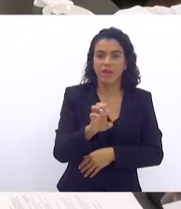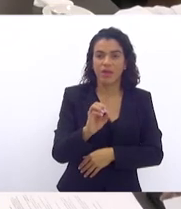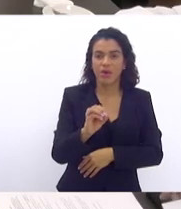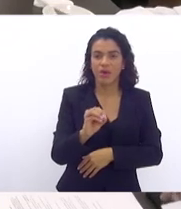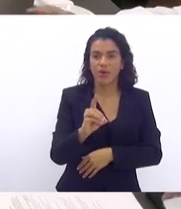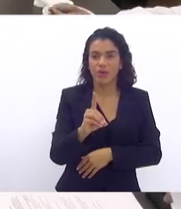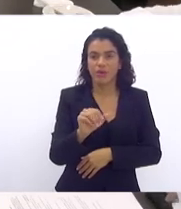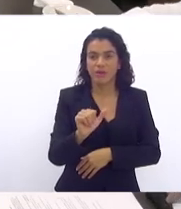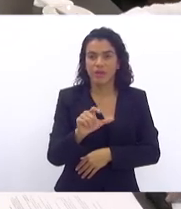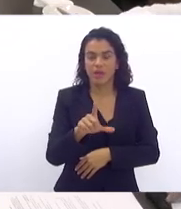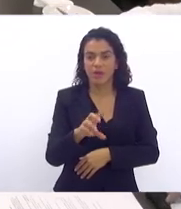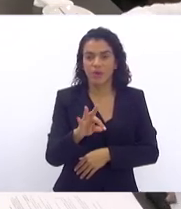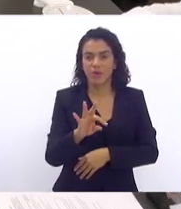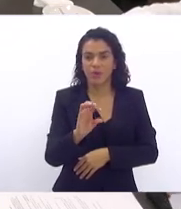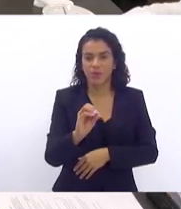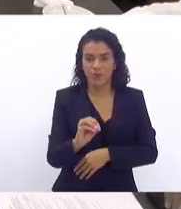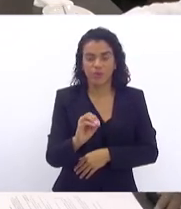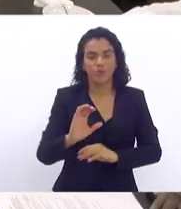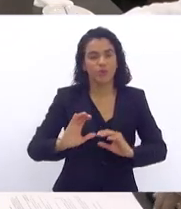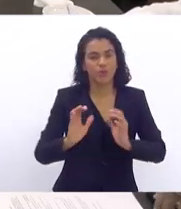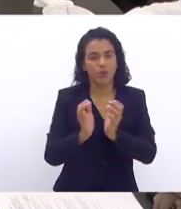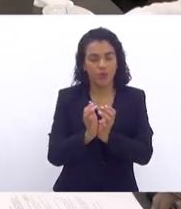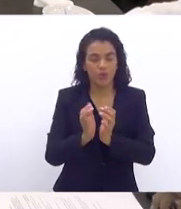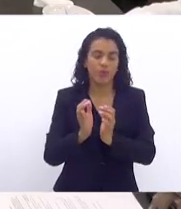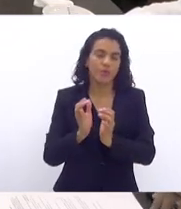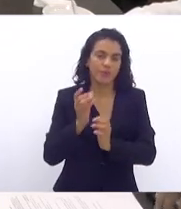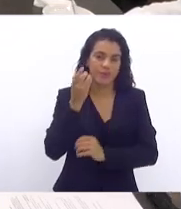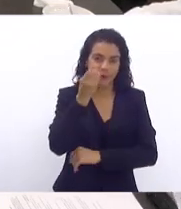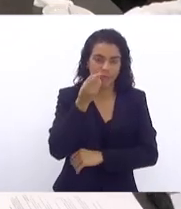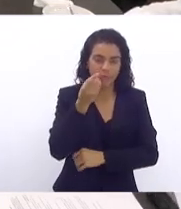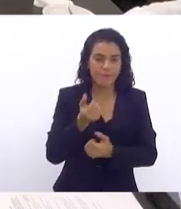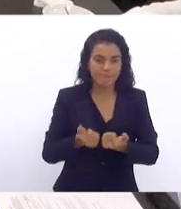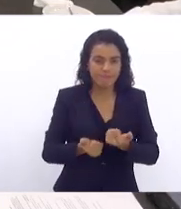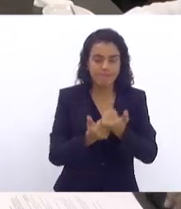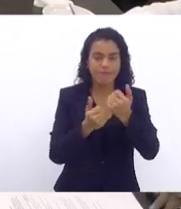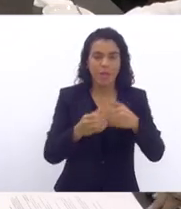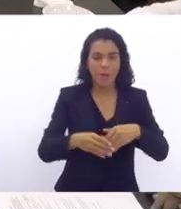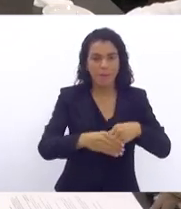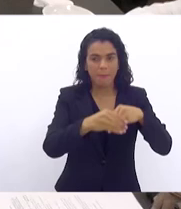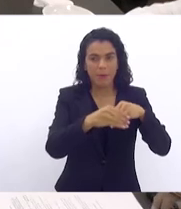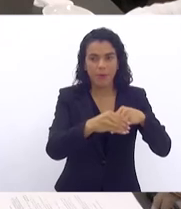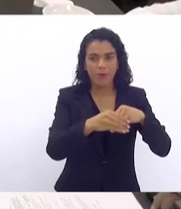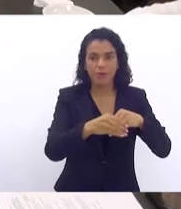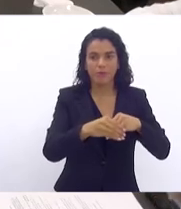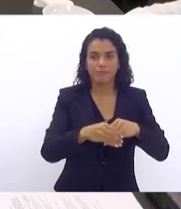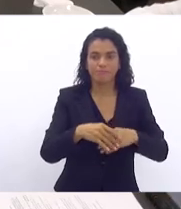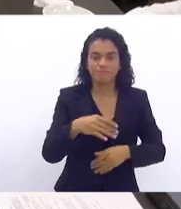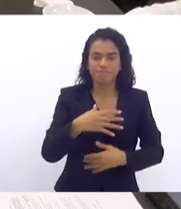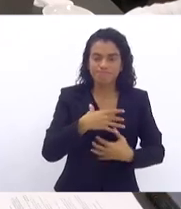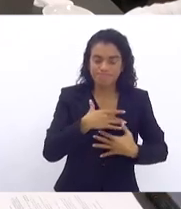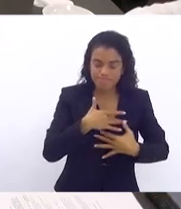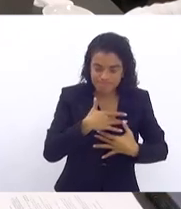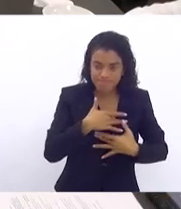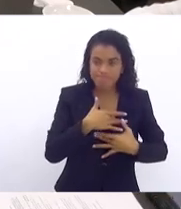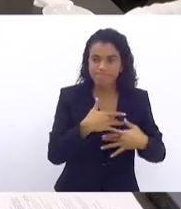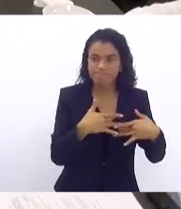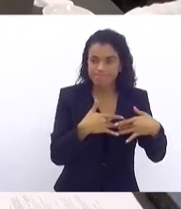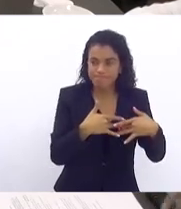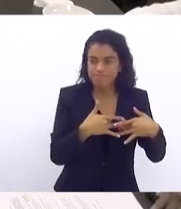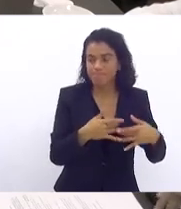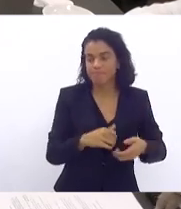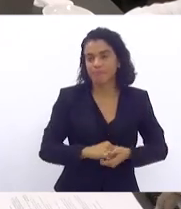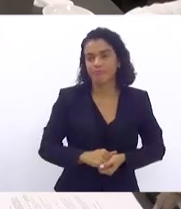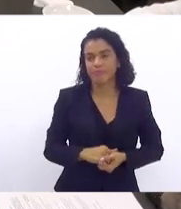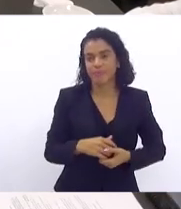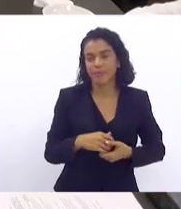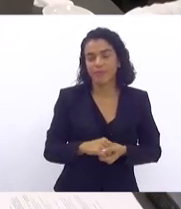ali no grupo de deputados deram o apoio, a saudação a ele lá, os pêsames, o apoio a ele. Mas